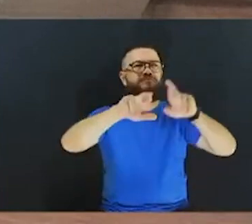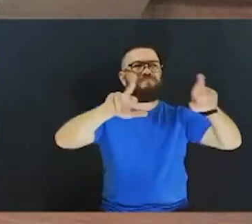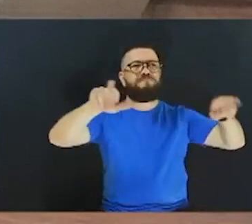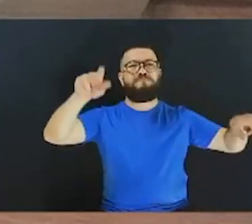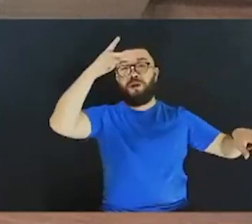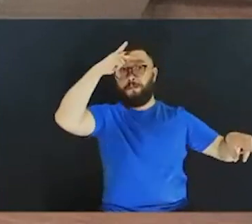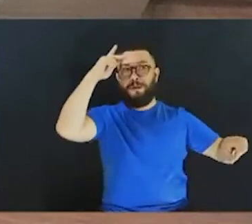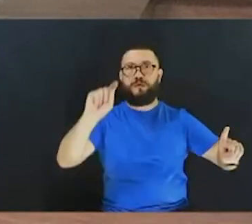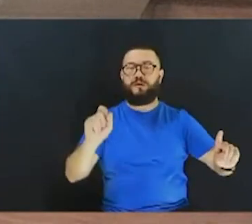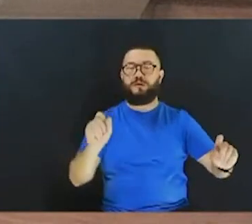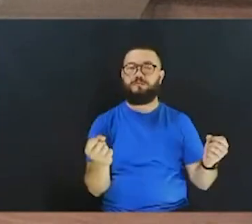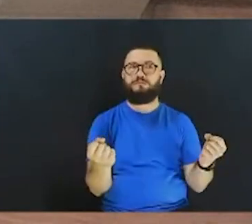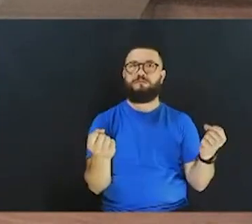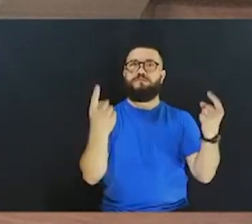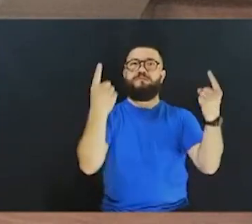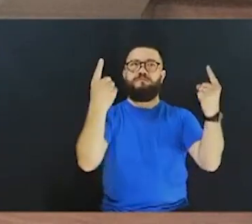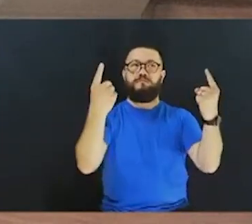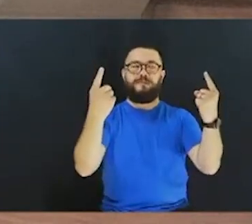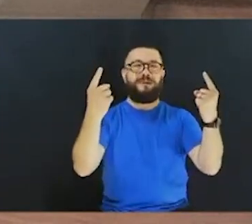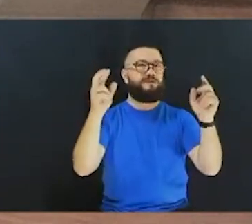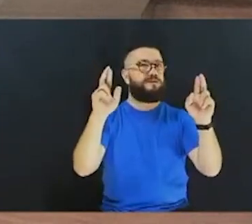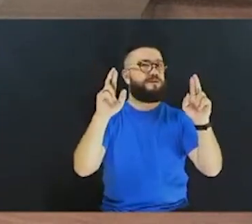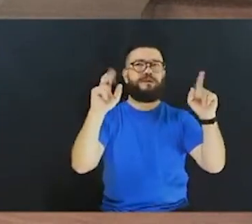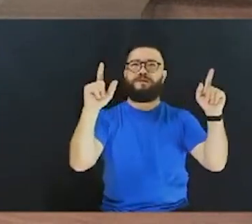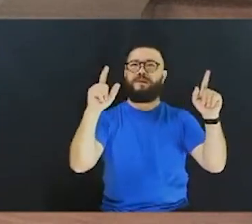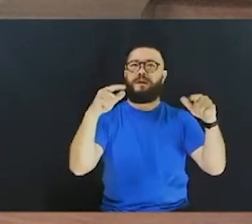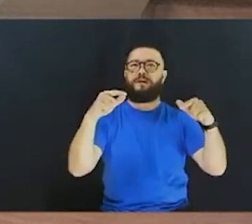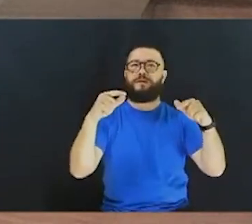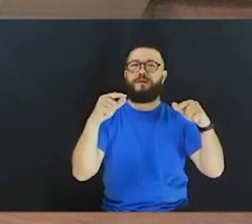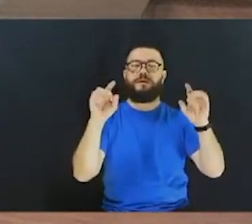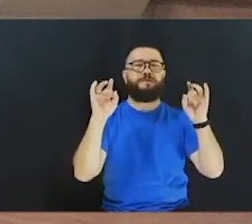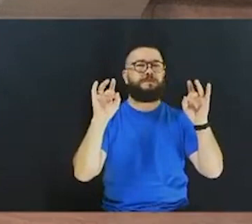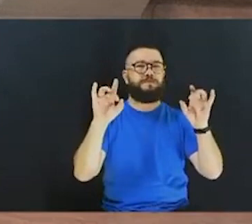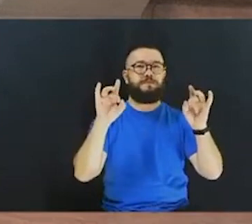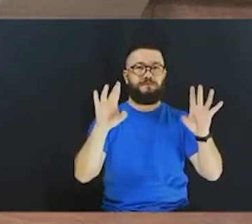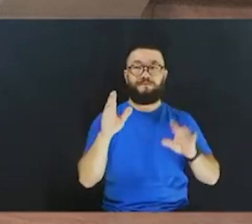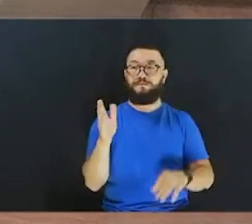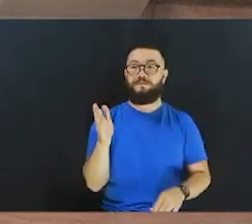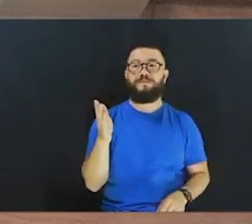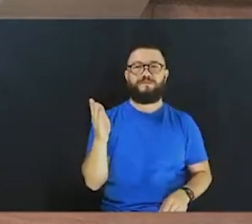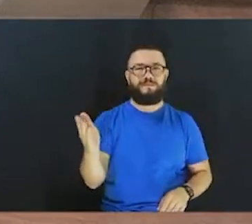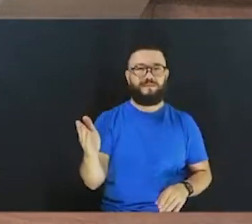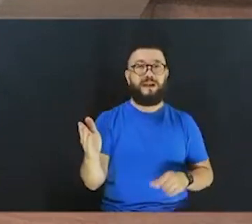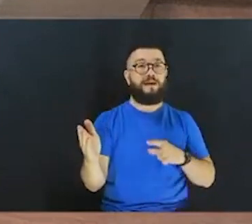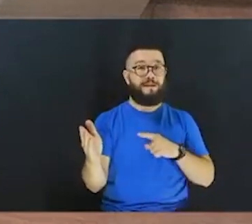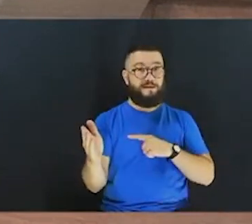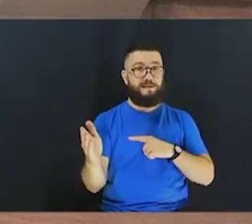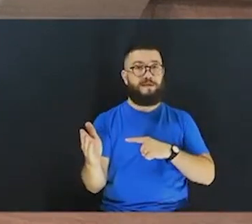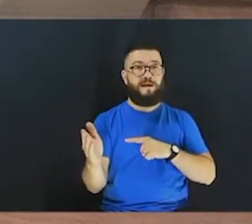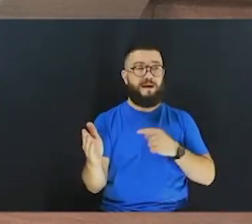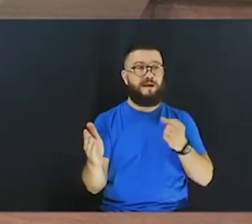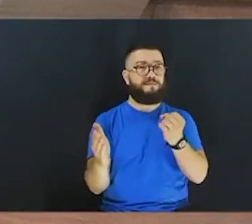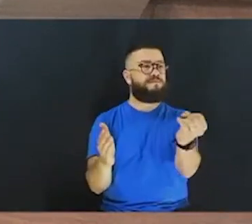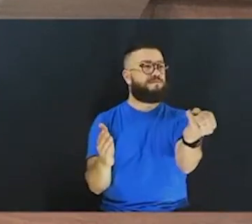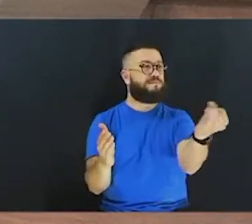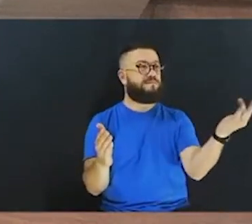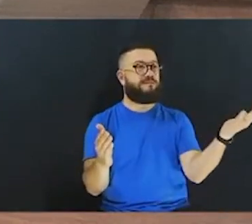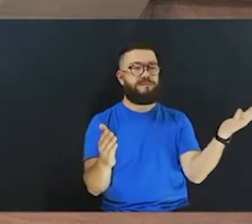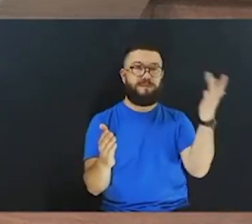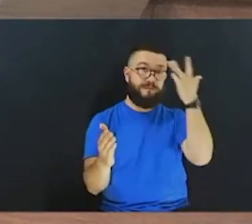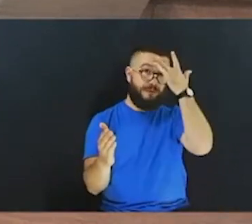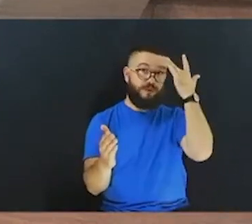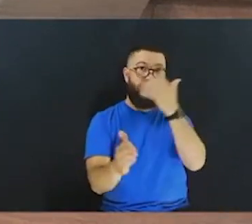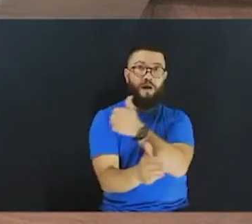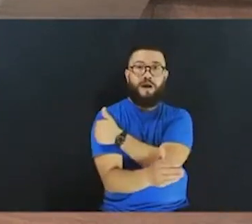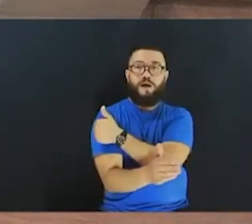também aqui. E hoje, alguns dos alunos do professor, alguns foram alunos, pelo que eu vi ali, do